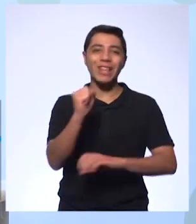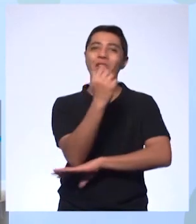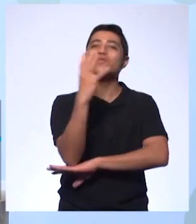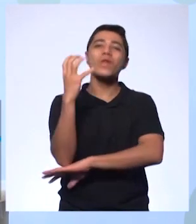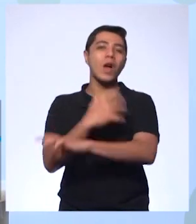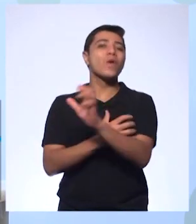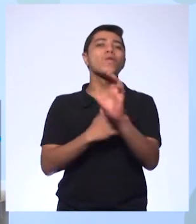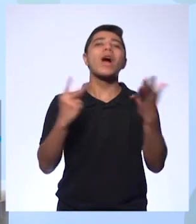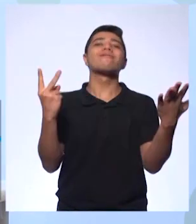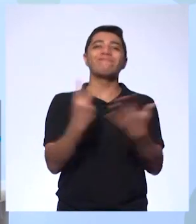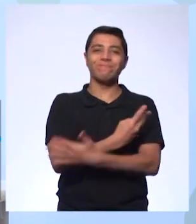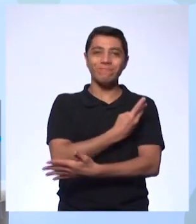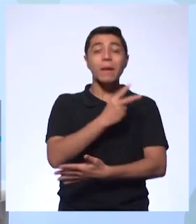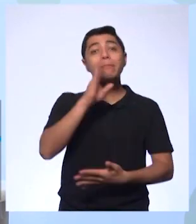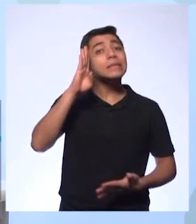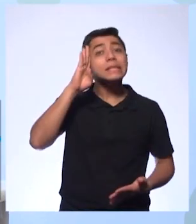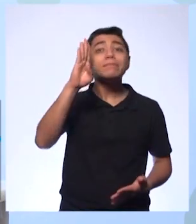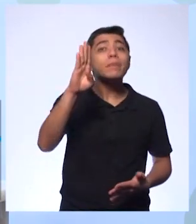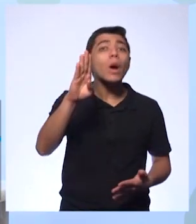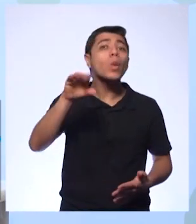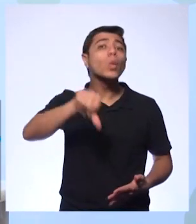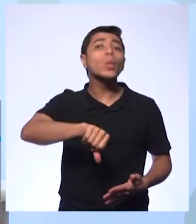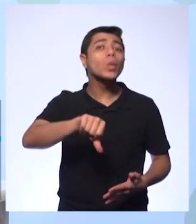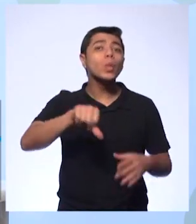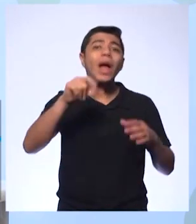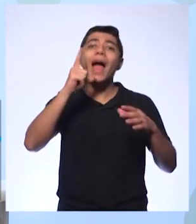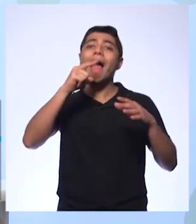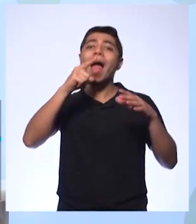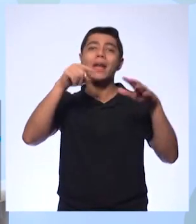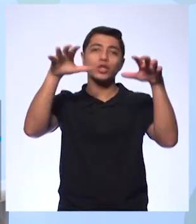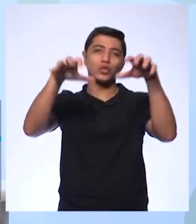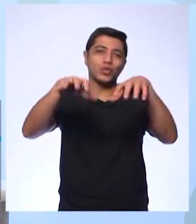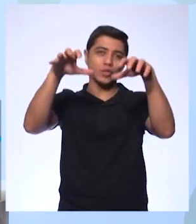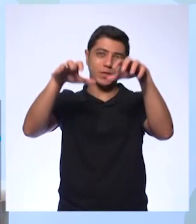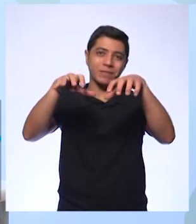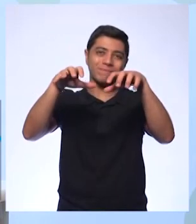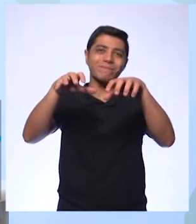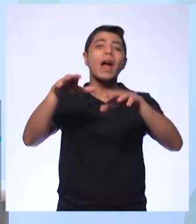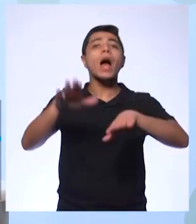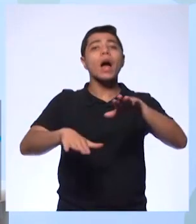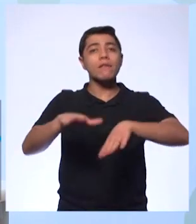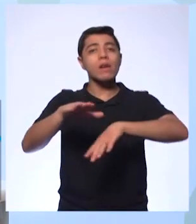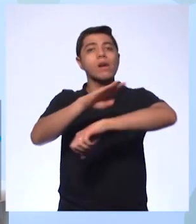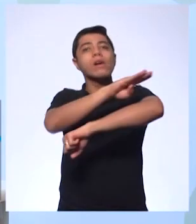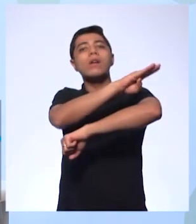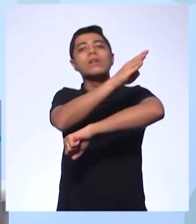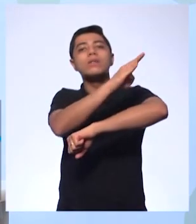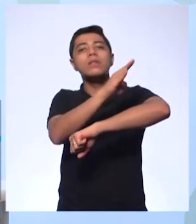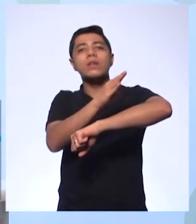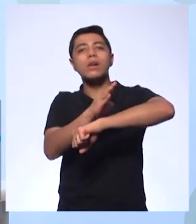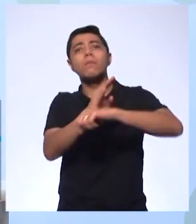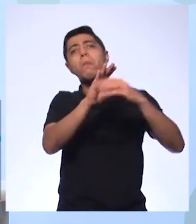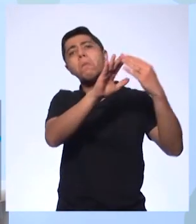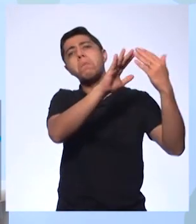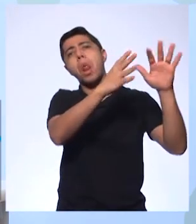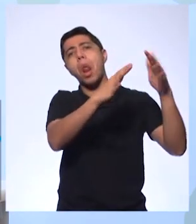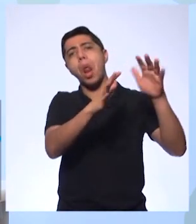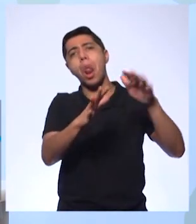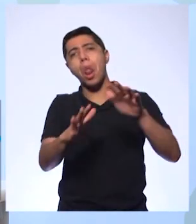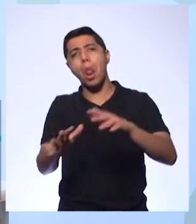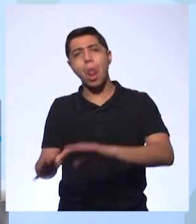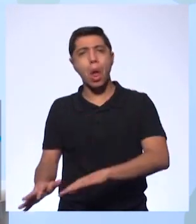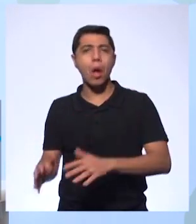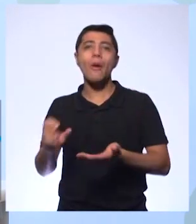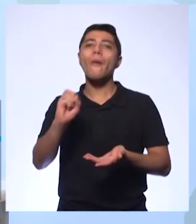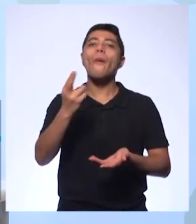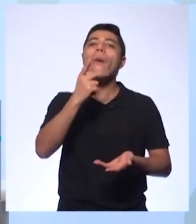em períodos chuvosos na região, principalmente na questão de deslizamento de morros, né, das enchentes. Então, a Defesa Civil